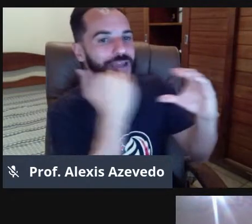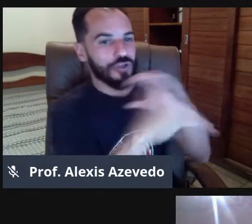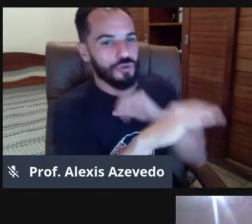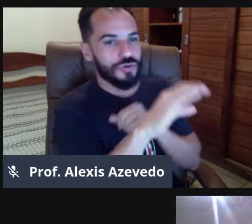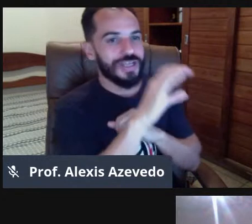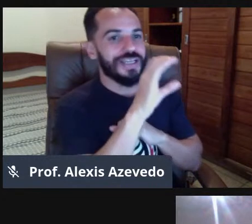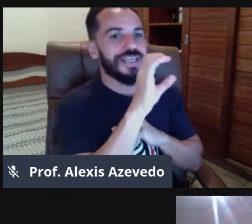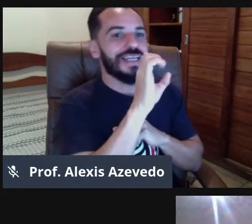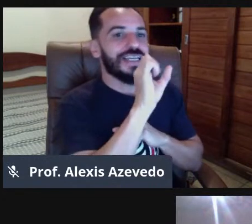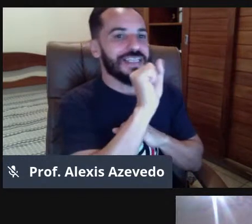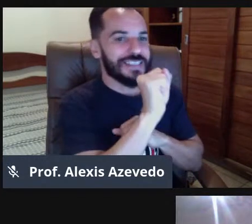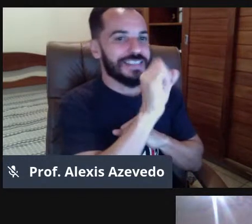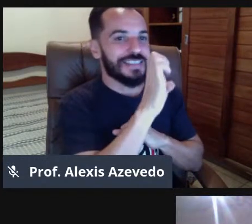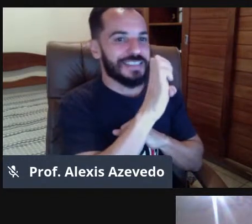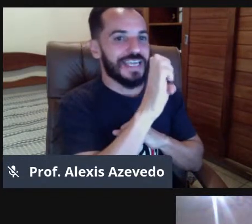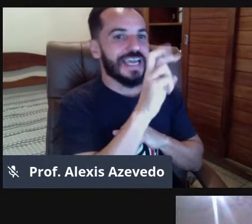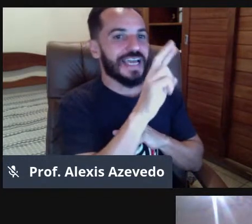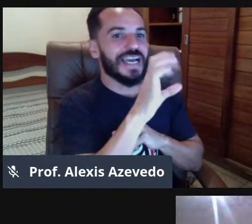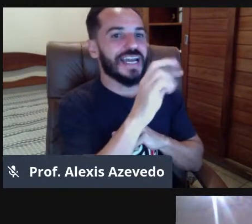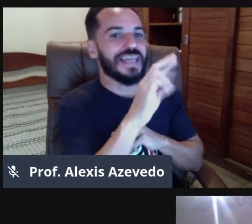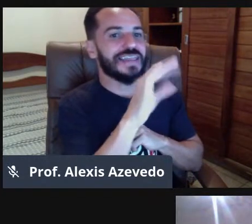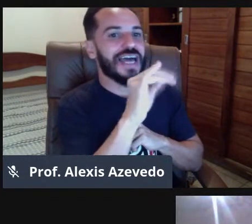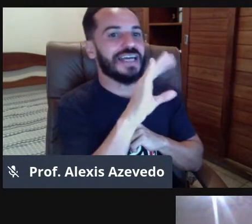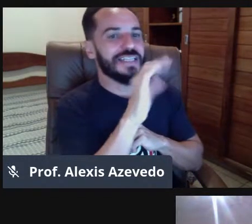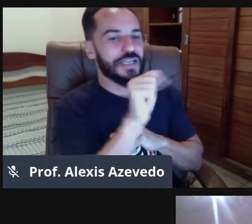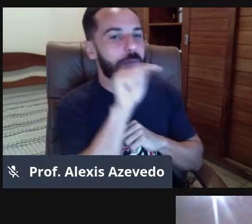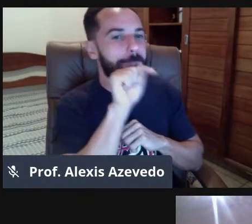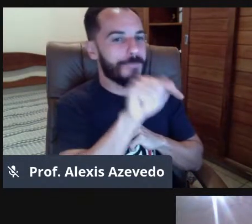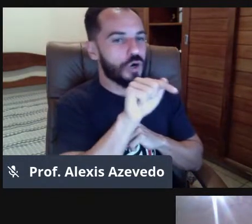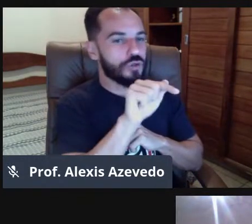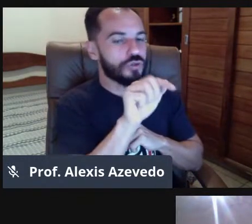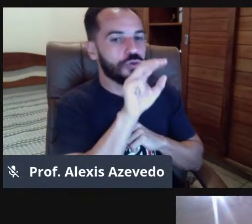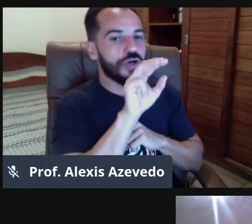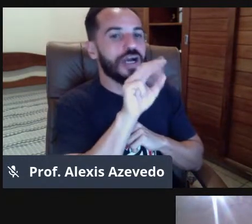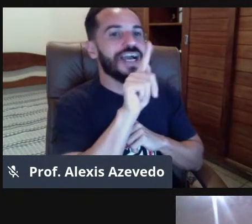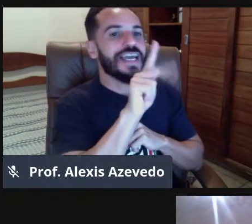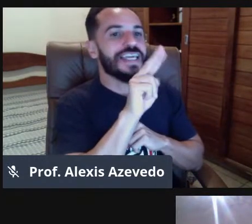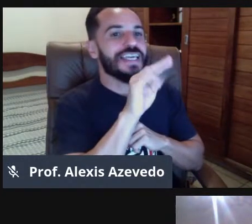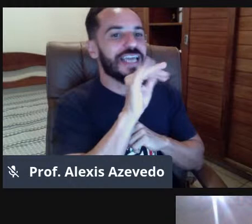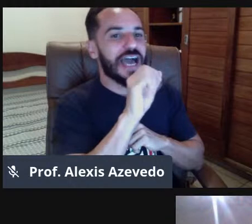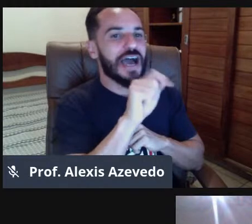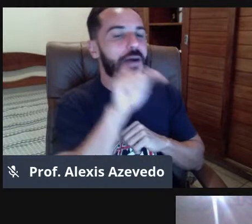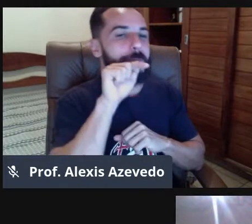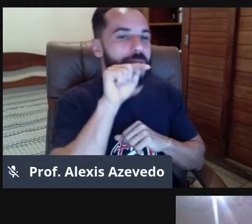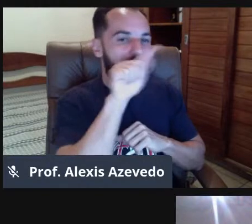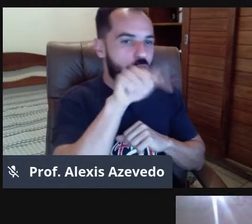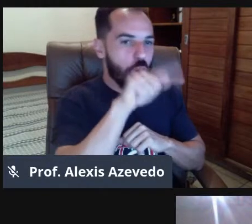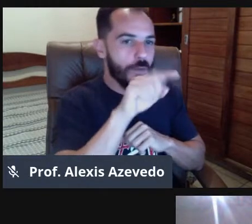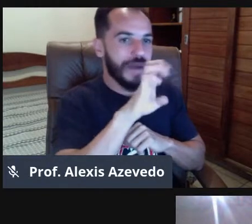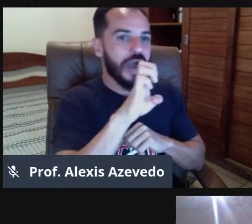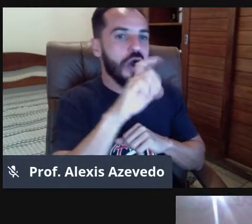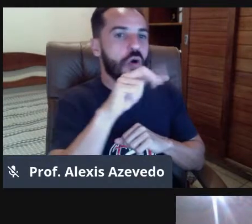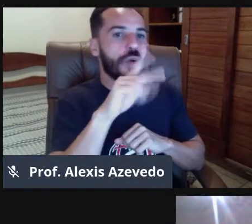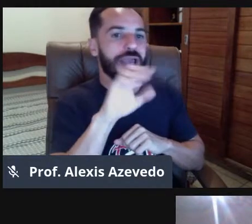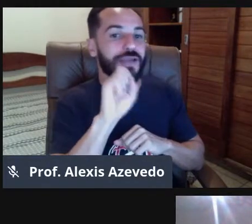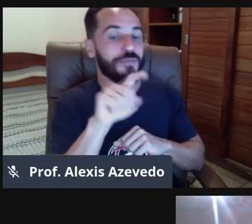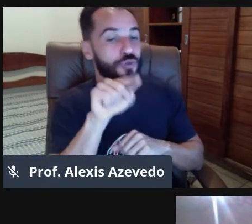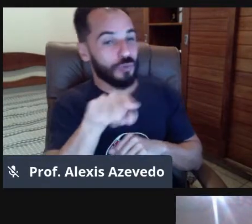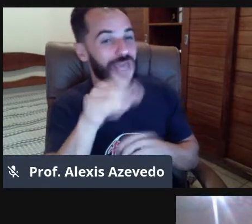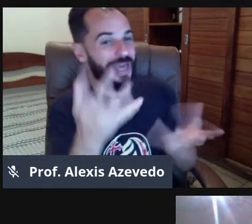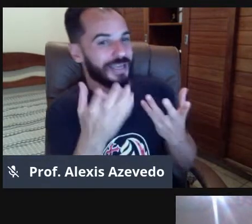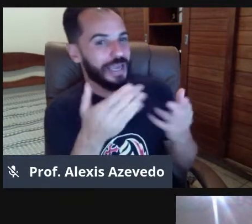e-mail da secretaria, eu gostaria de pedir, gentilmente, que quando vocês enviarem